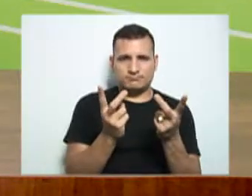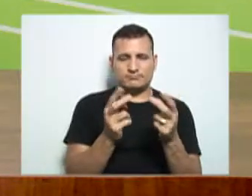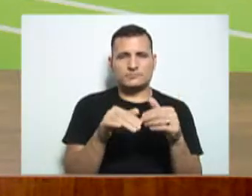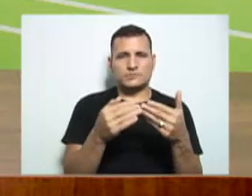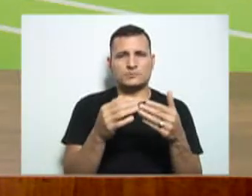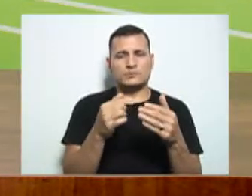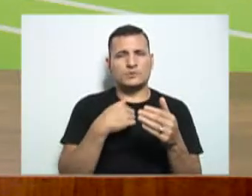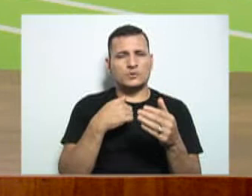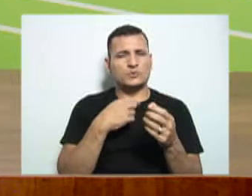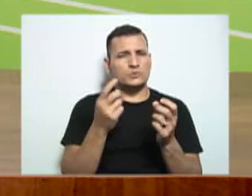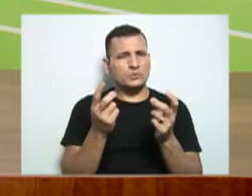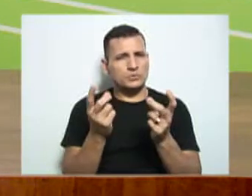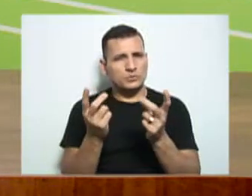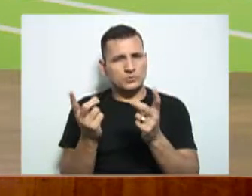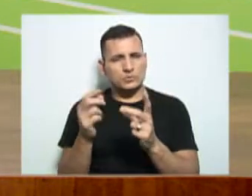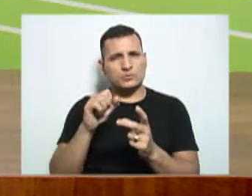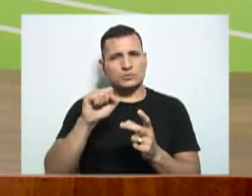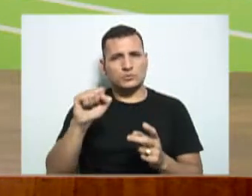R$